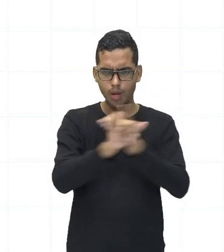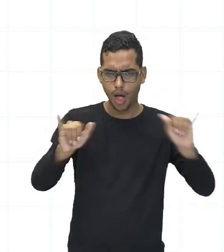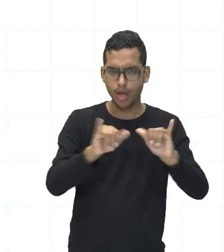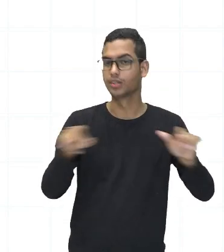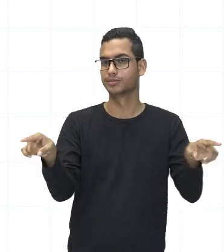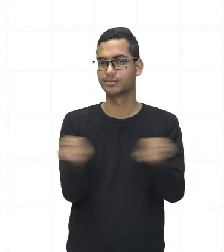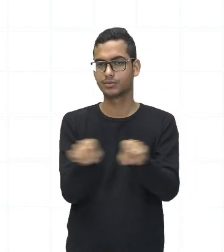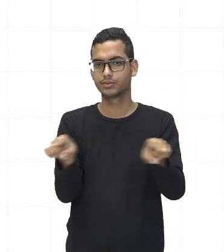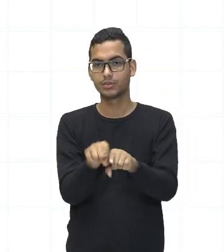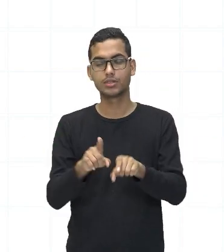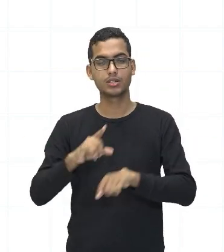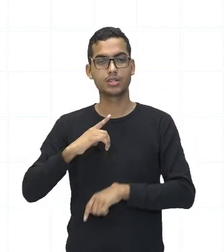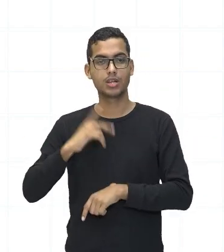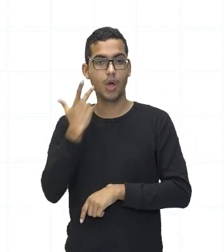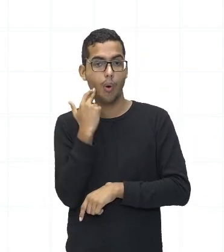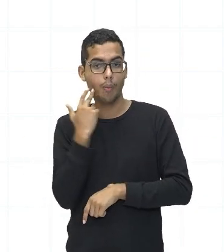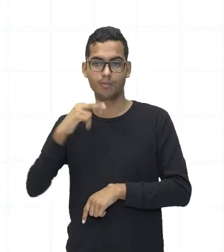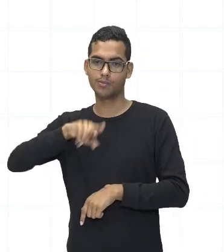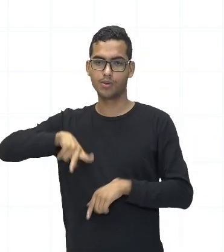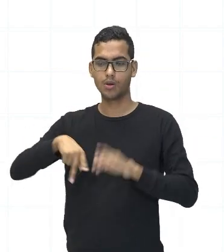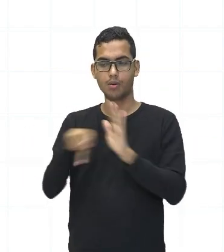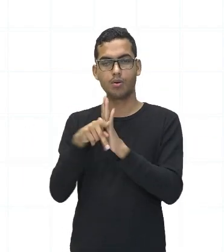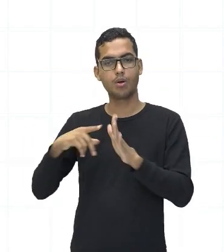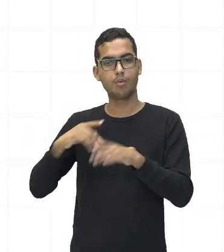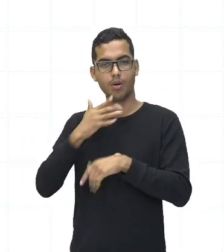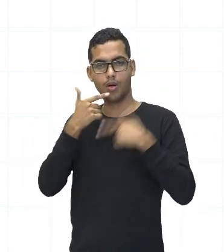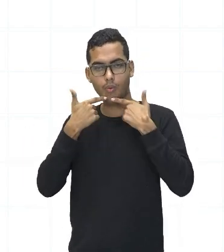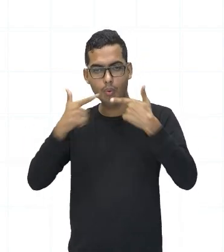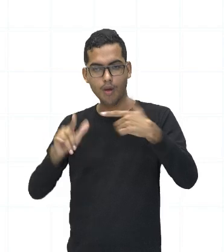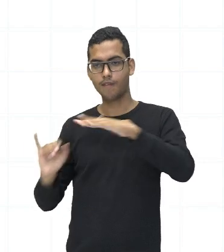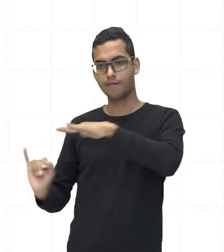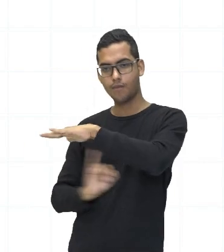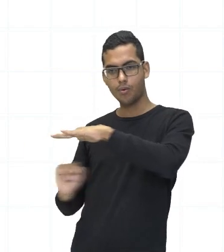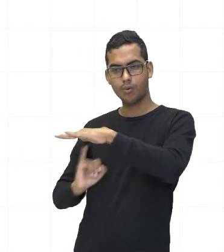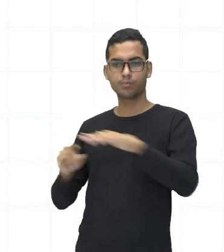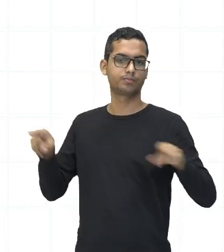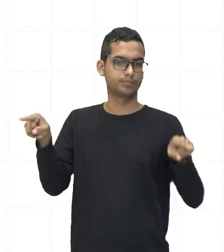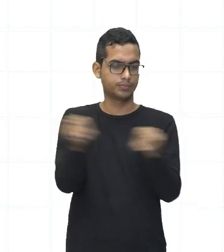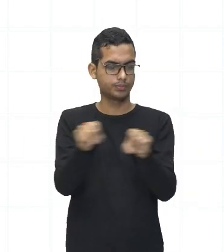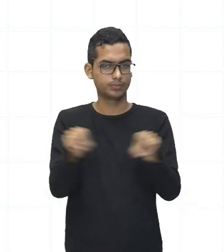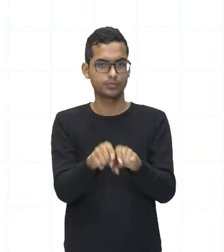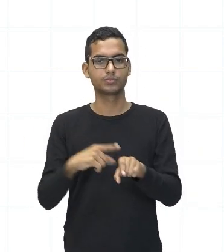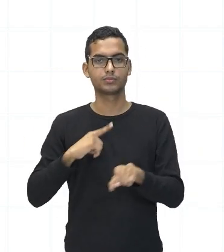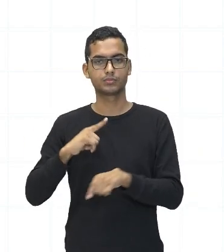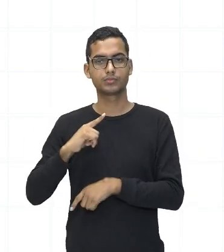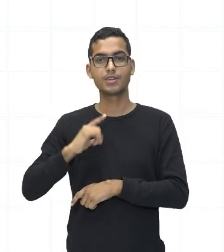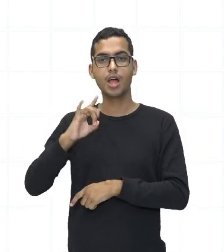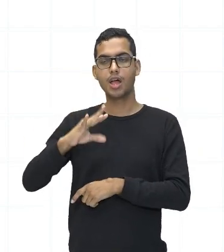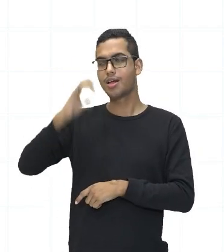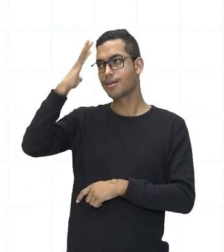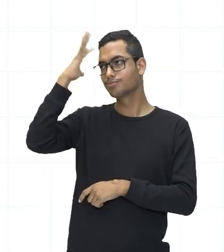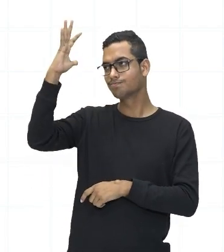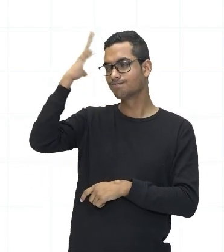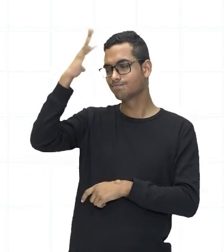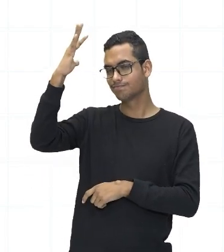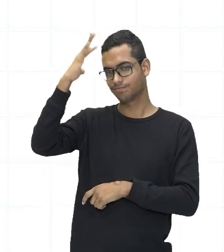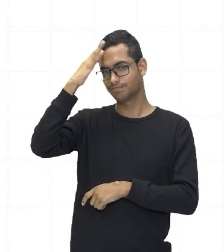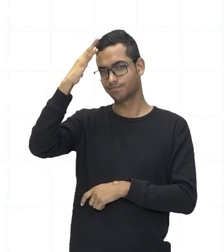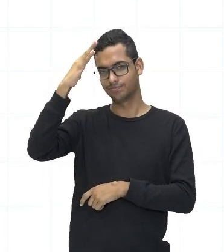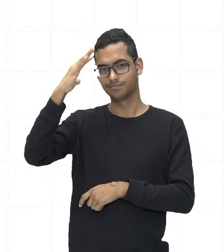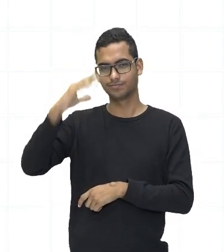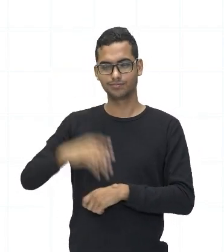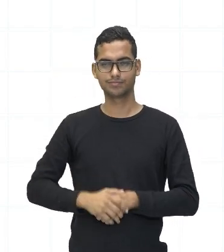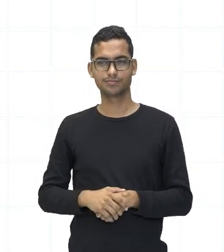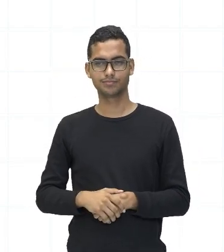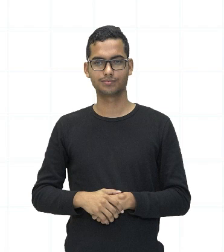comum formal, é uma linguagem mais informal neste caso aqui, e é figurativo, é um outro sentido, um